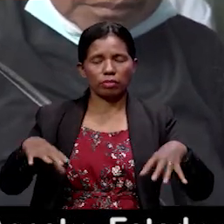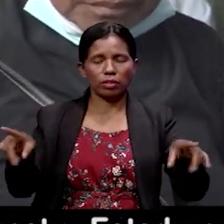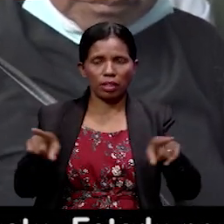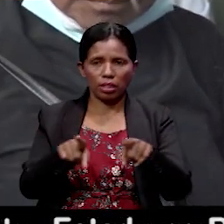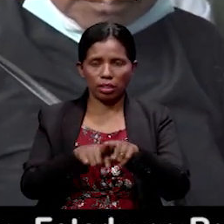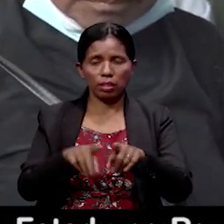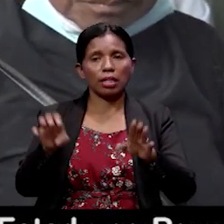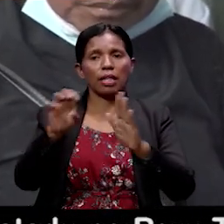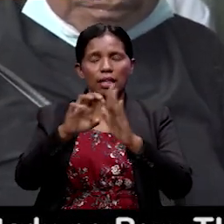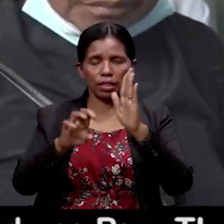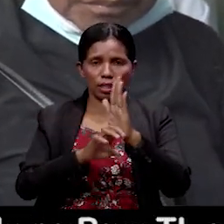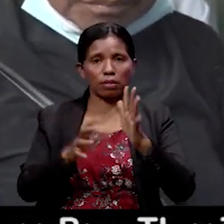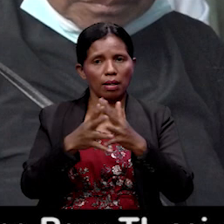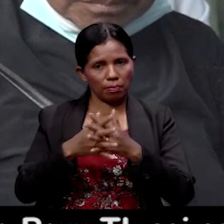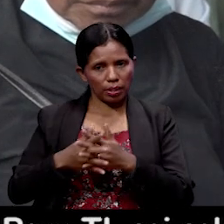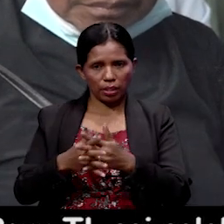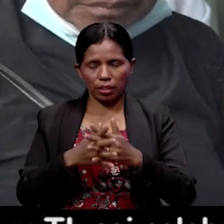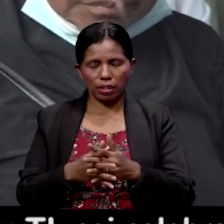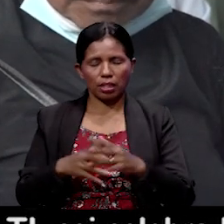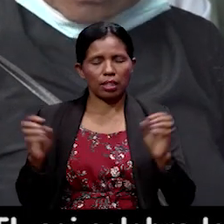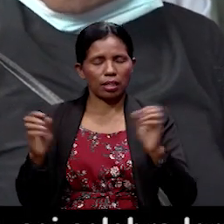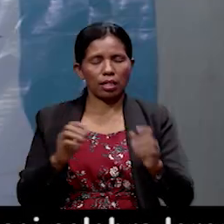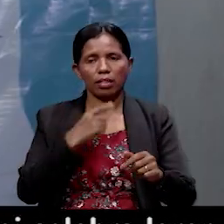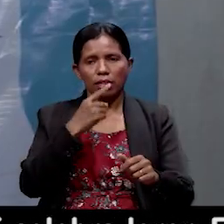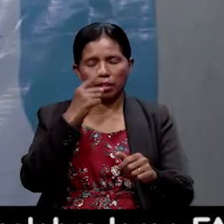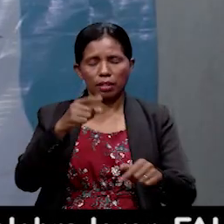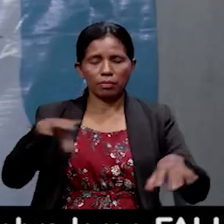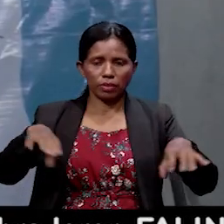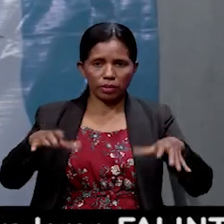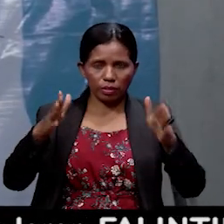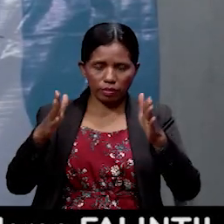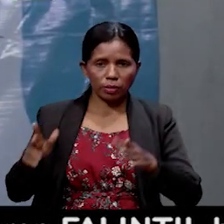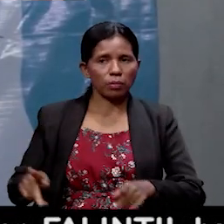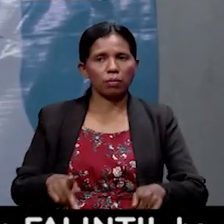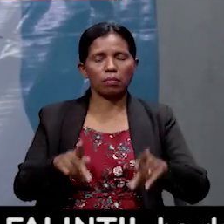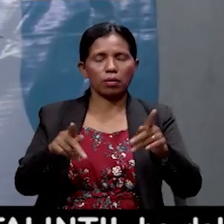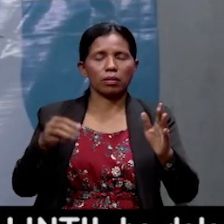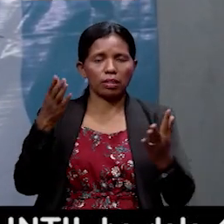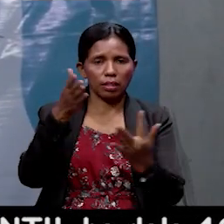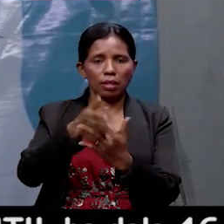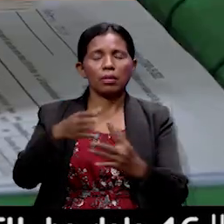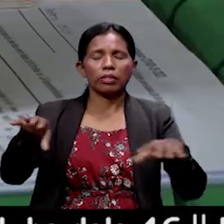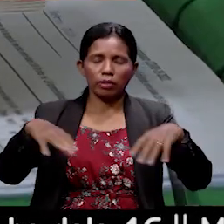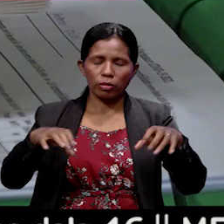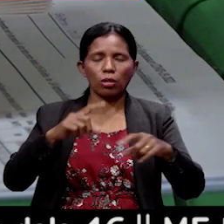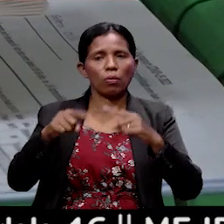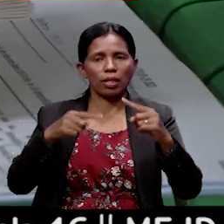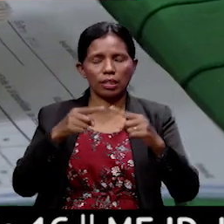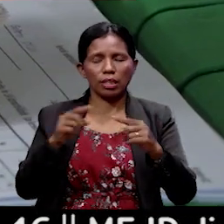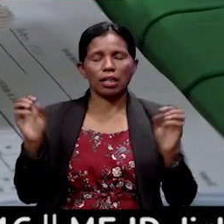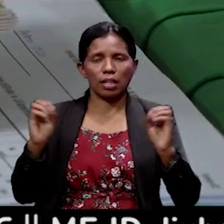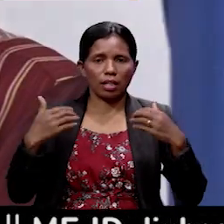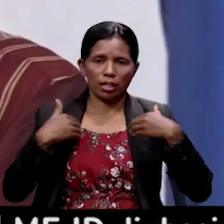ho Estados Unidos América, nebela autoriza ni funcionário público sira tama serviço, banhira la iha cartão